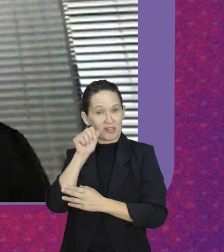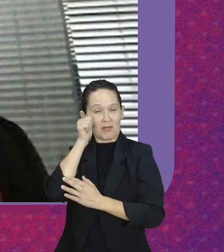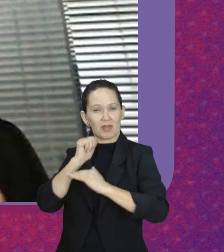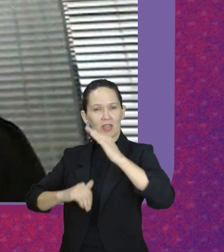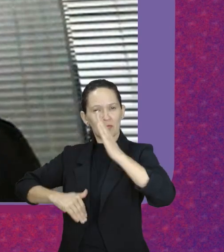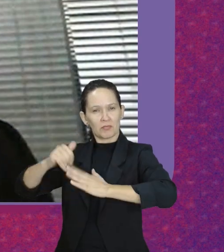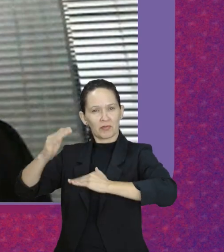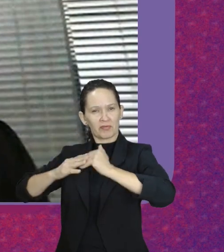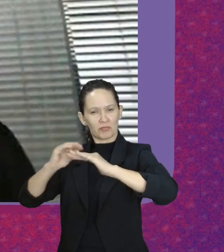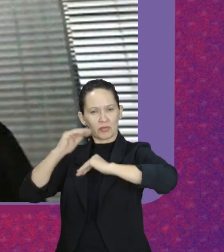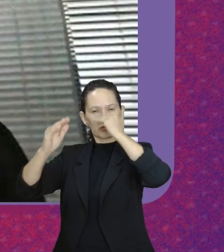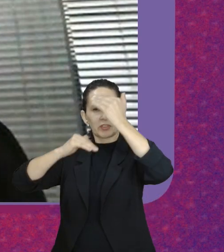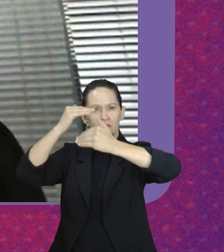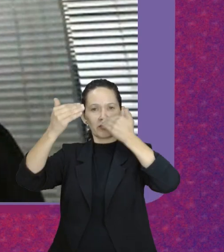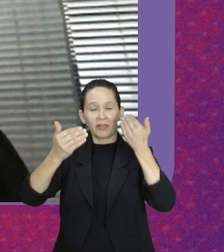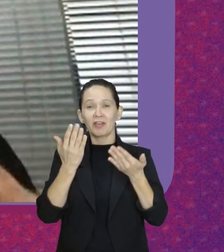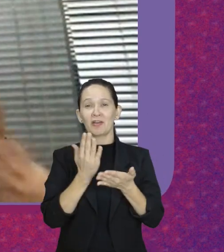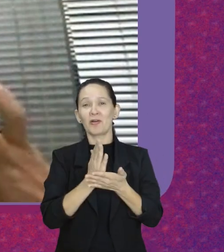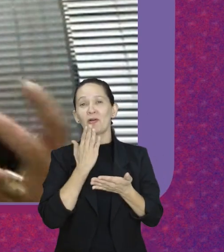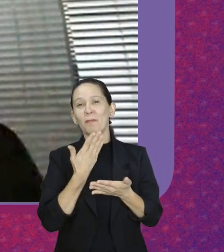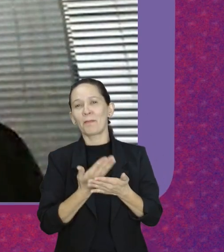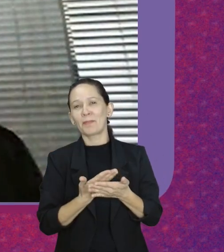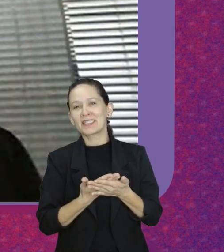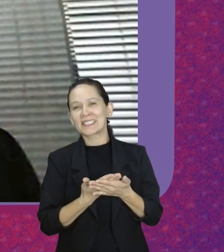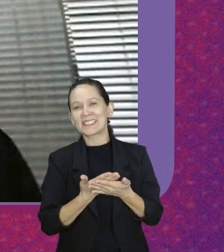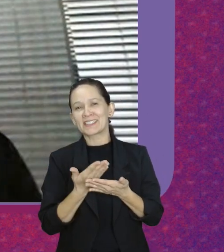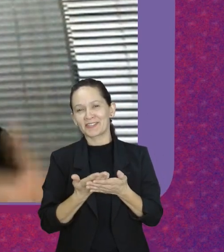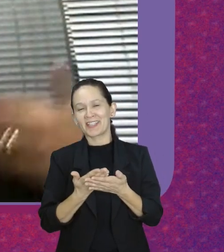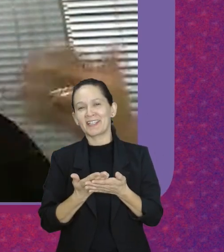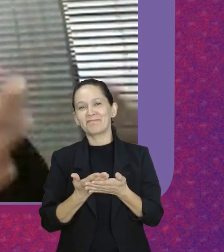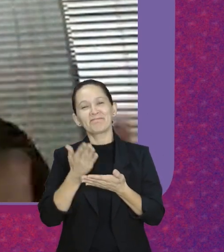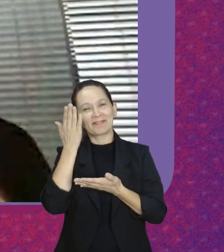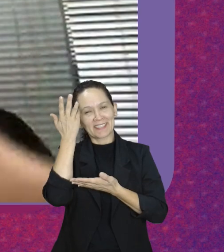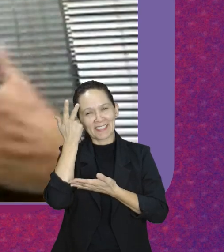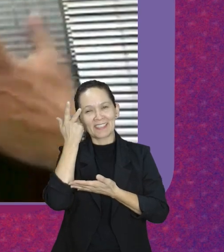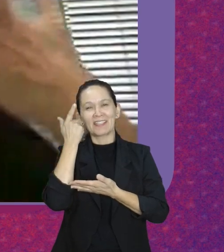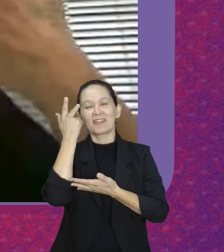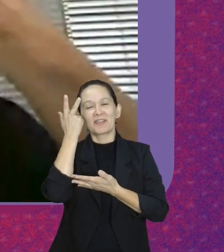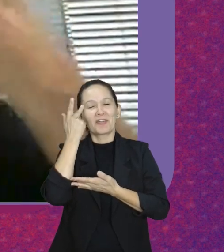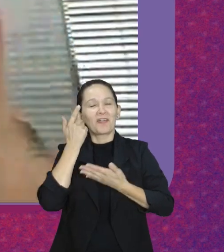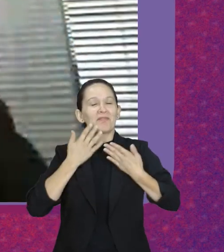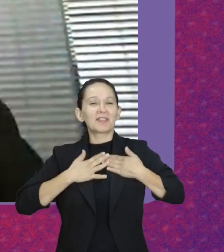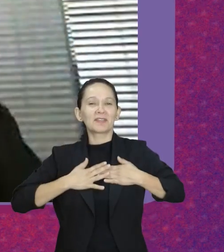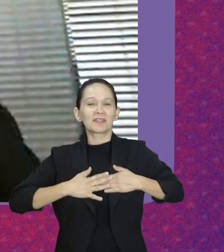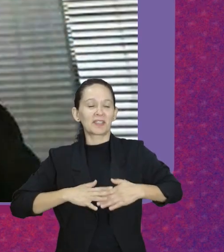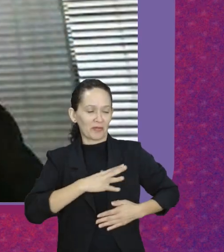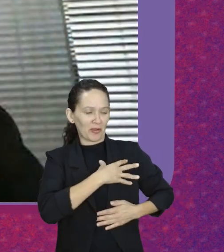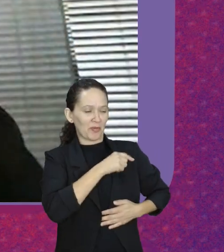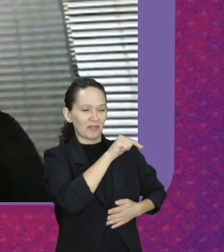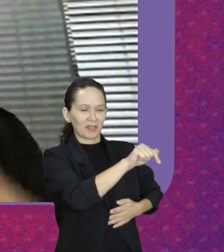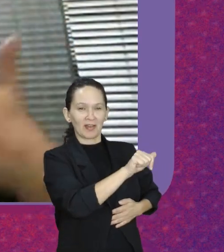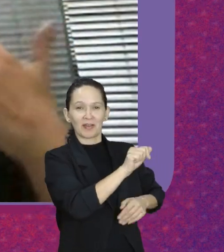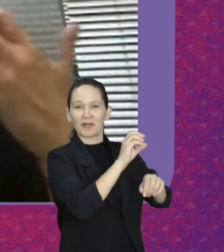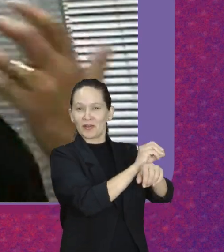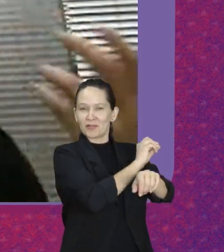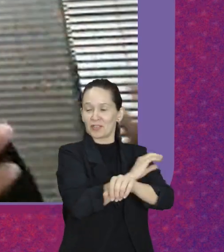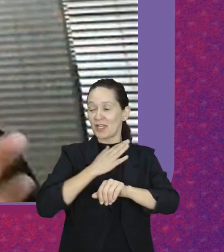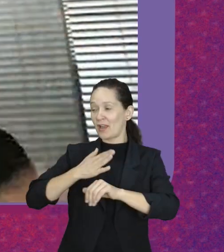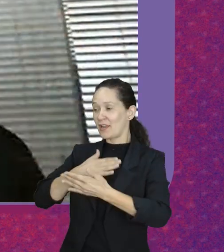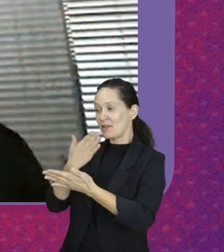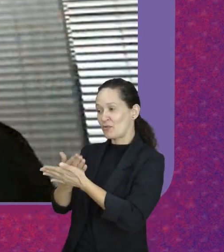cidadania, com a tranquilidade de que seu filho, enquanto ela estuda, né,